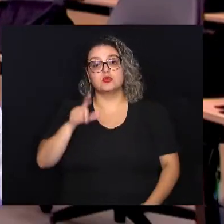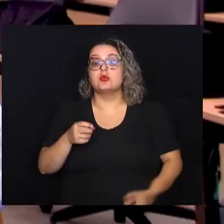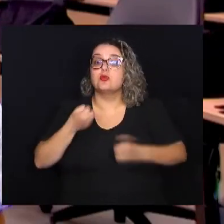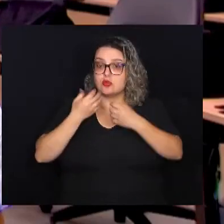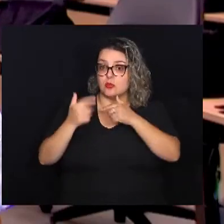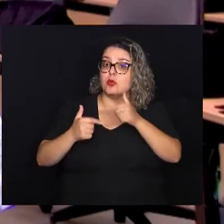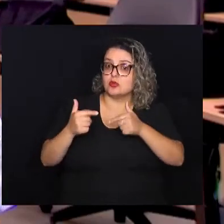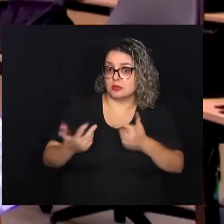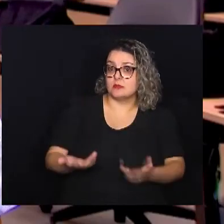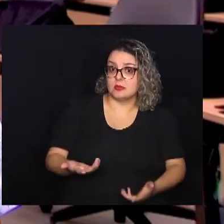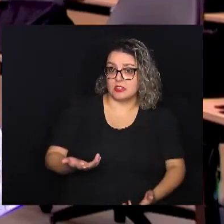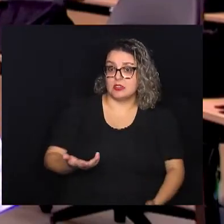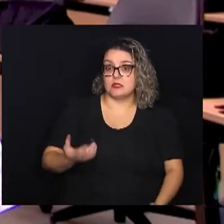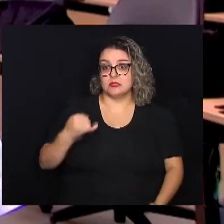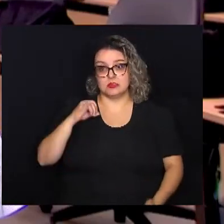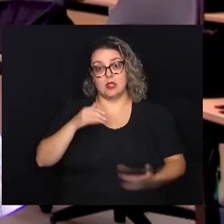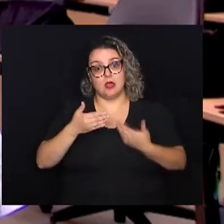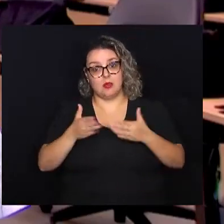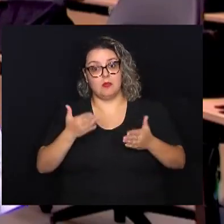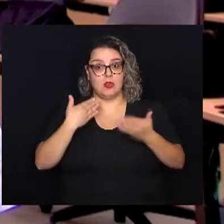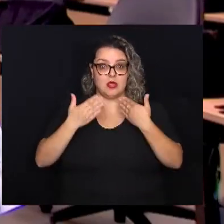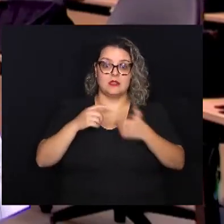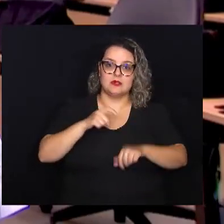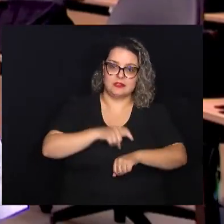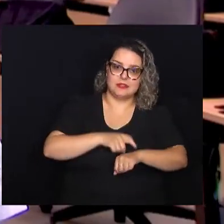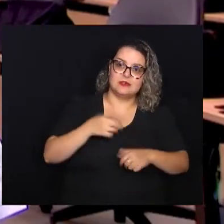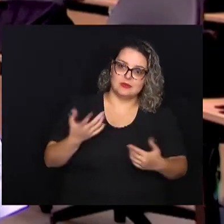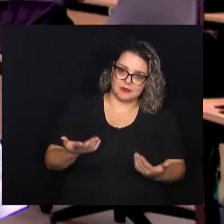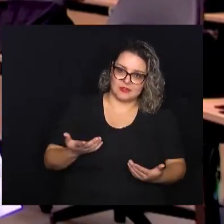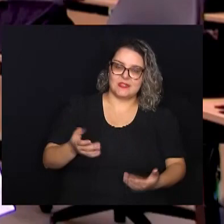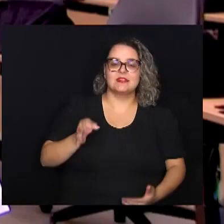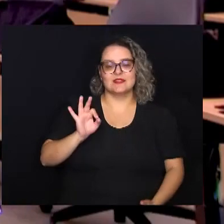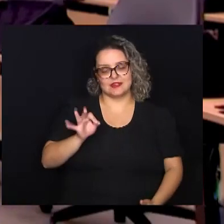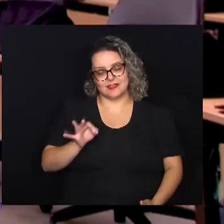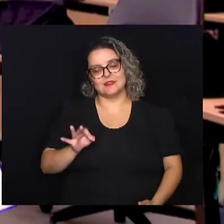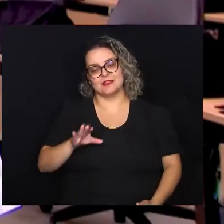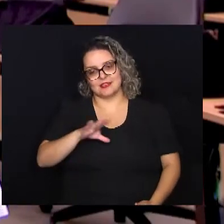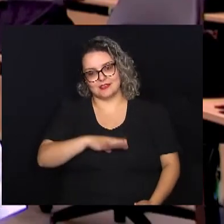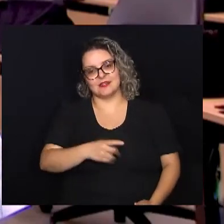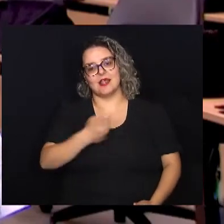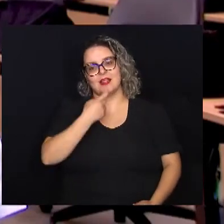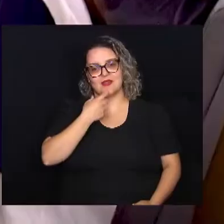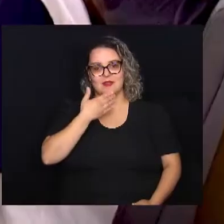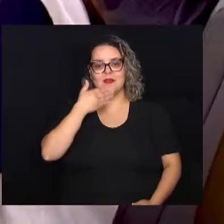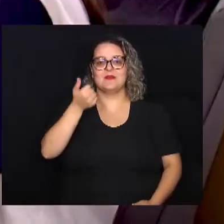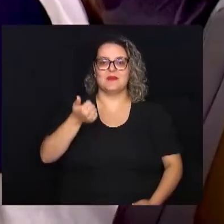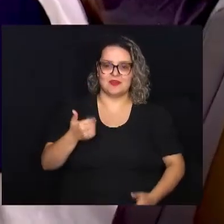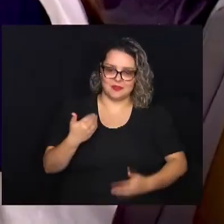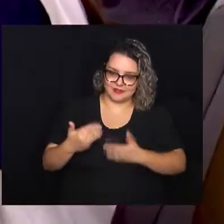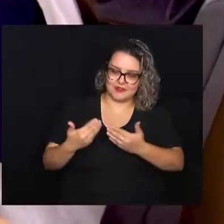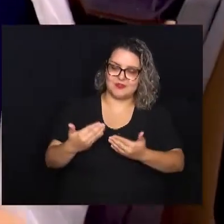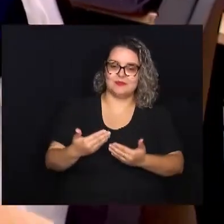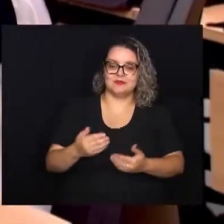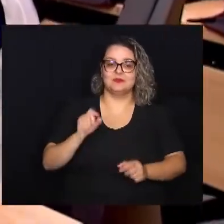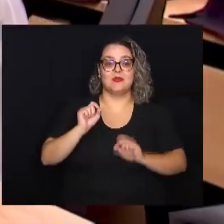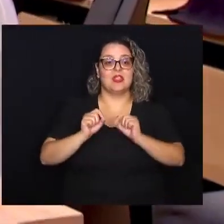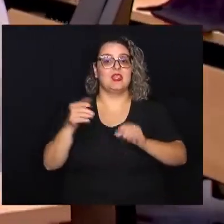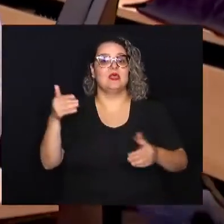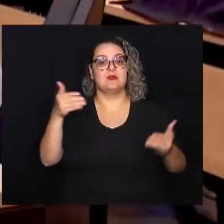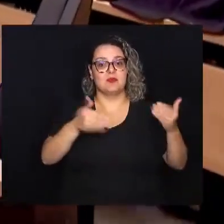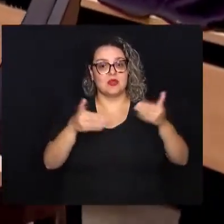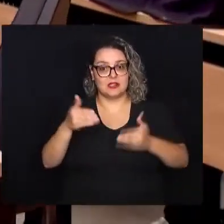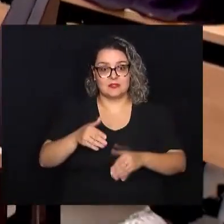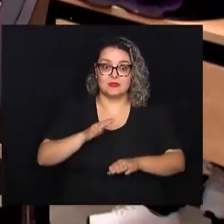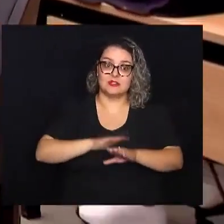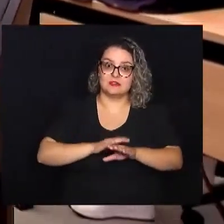trabalho então se eles tiverem aberto para o diálogo nesse momento Sem dúvida nenhuma cidade de Campinas vai ser muito melhor daqui para frente quem participou da atividade